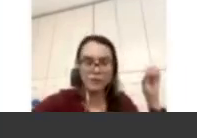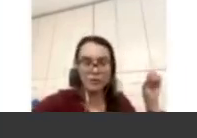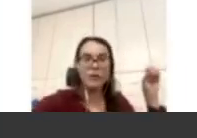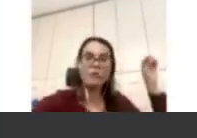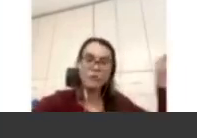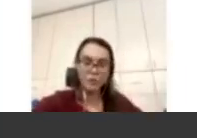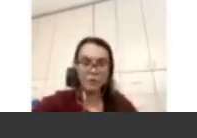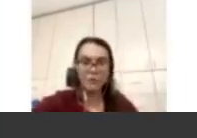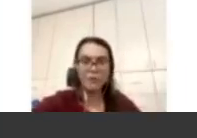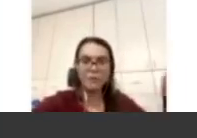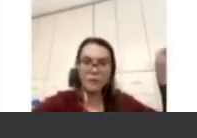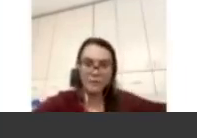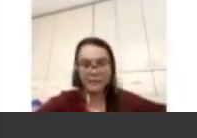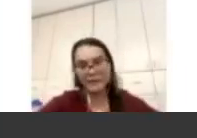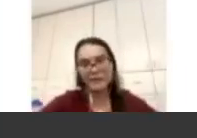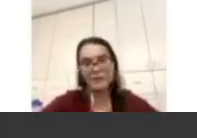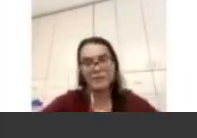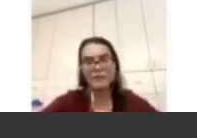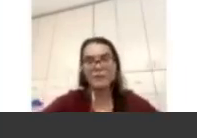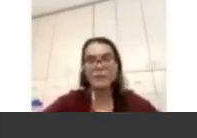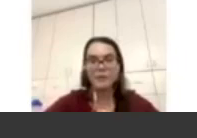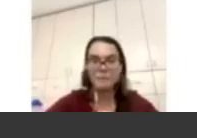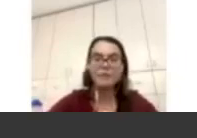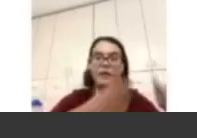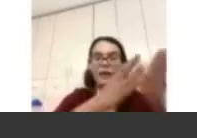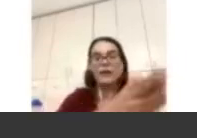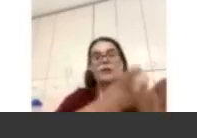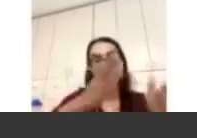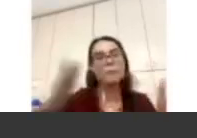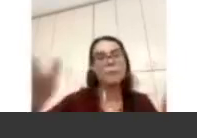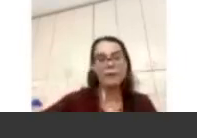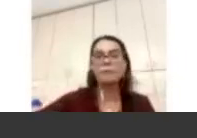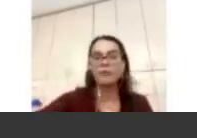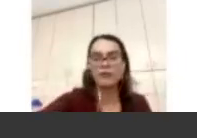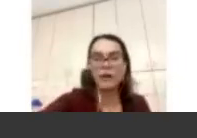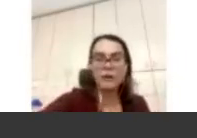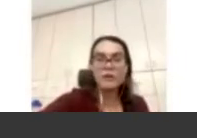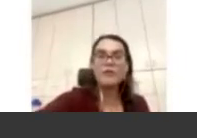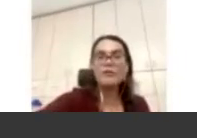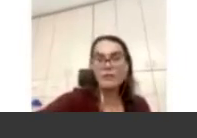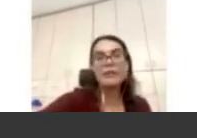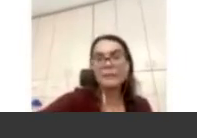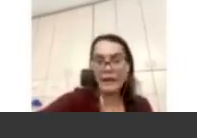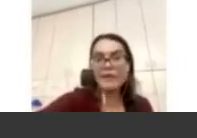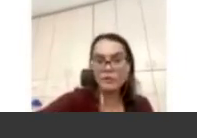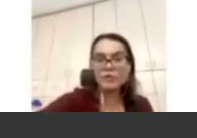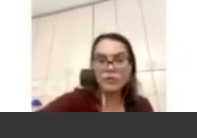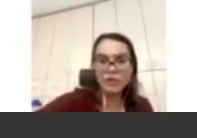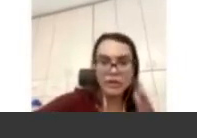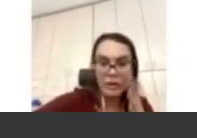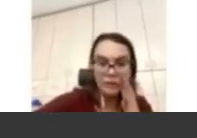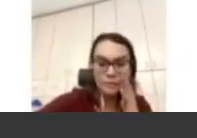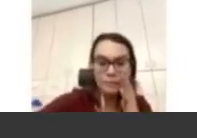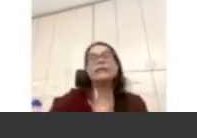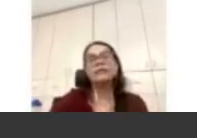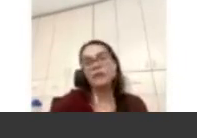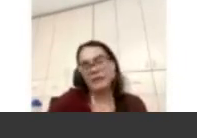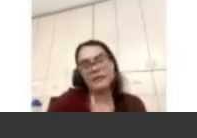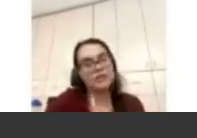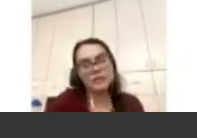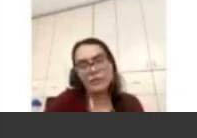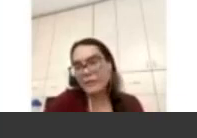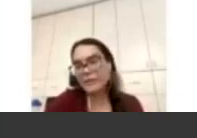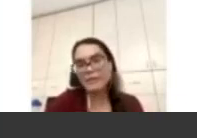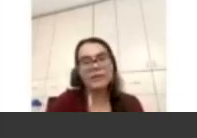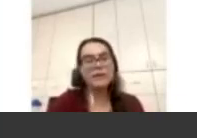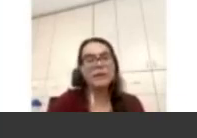tirar o profissional um único momento para aprender aquilo especificamente, é algo que acompanha o profissional de uma maneira mais longitudinal. Então, as